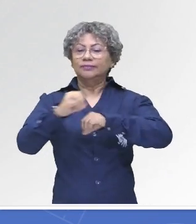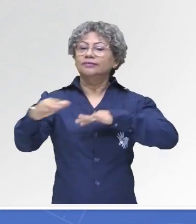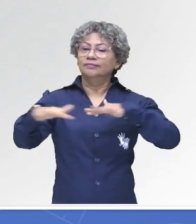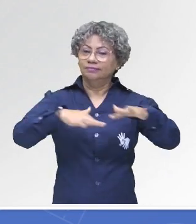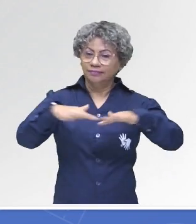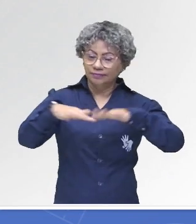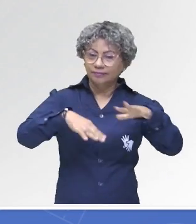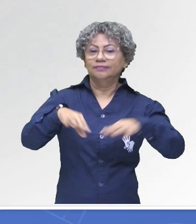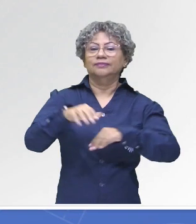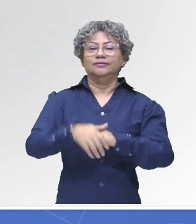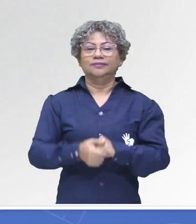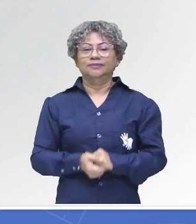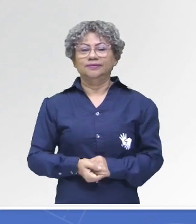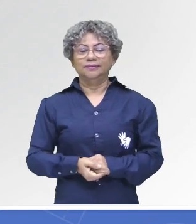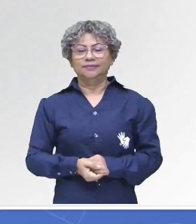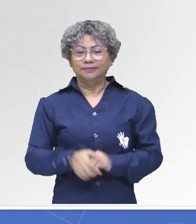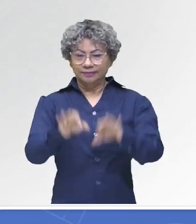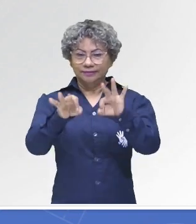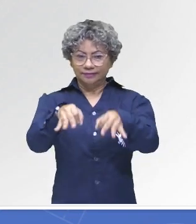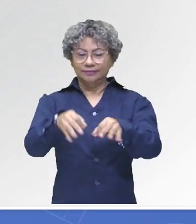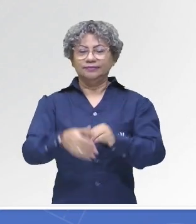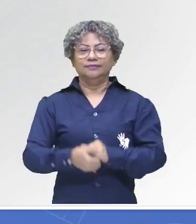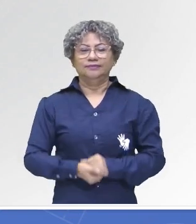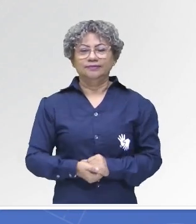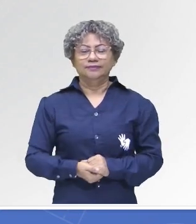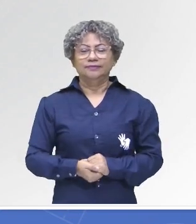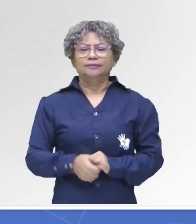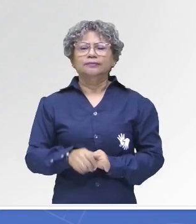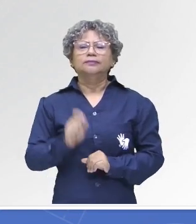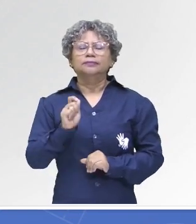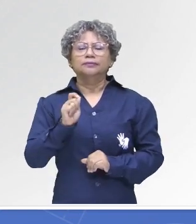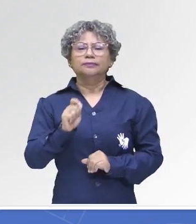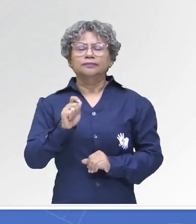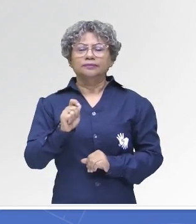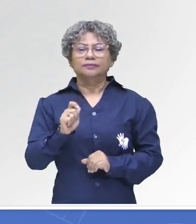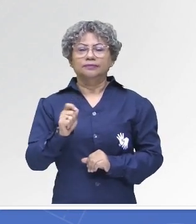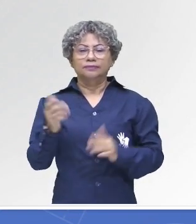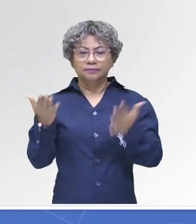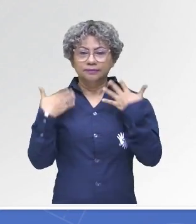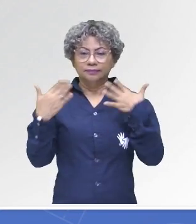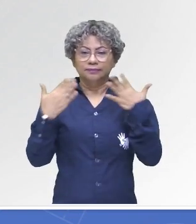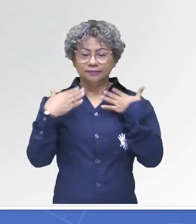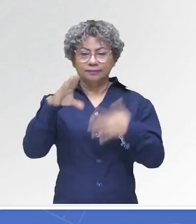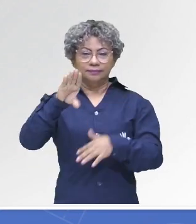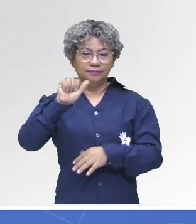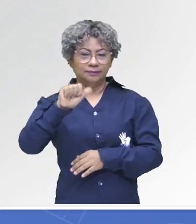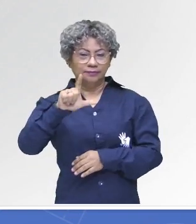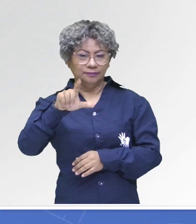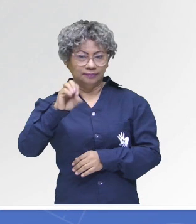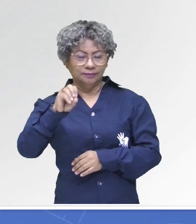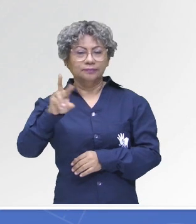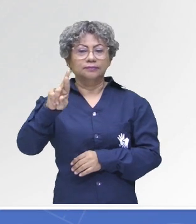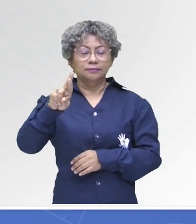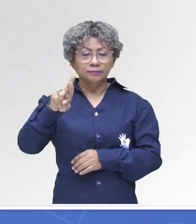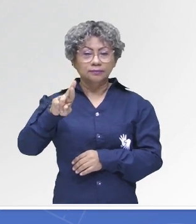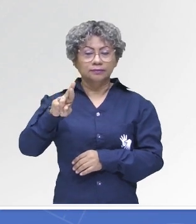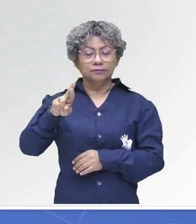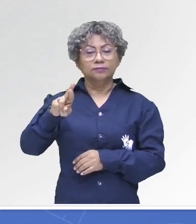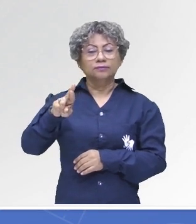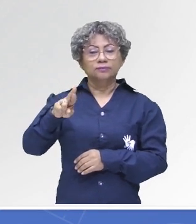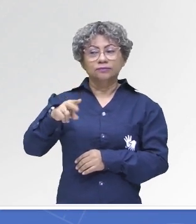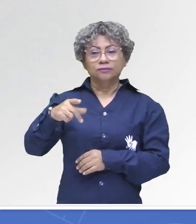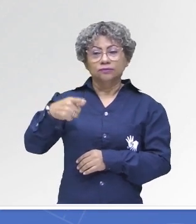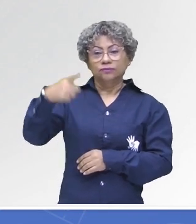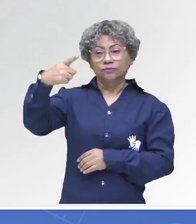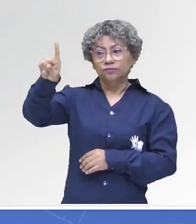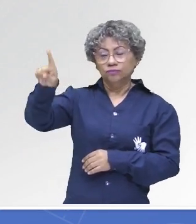das moléculas ali, tá certo? Calor é a energia térmica em movimento, sempre do corpo mais quente para